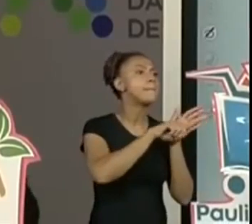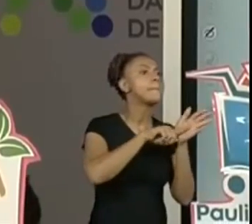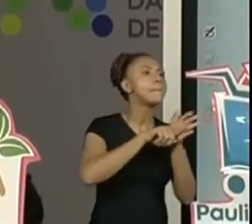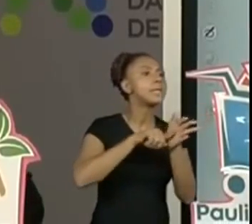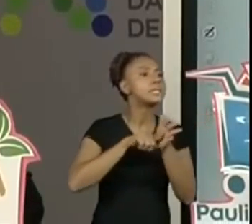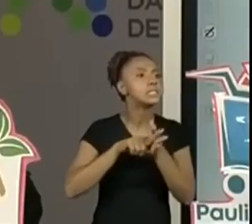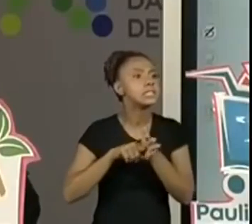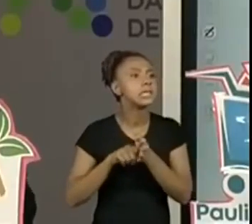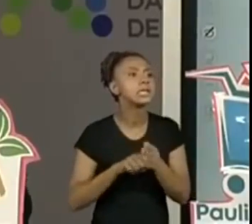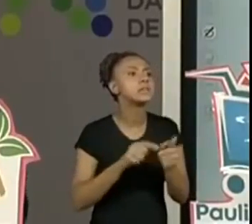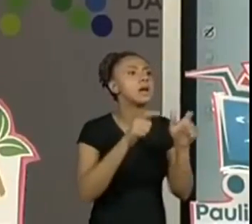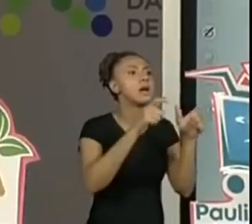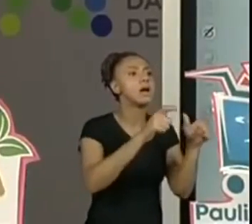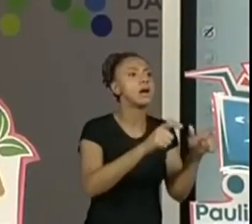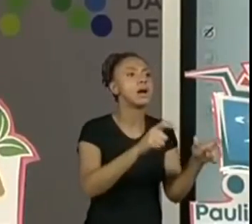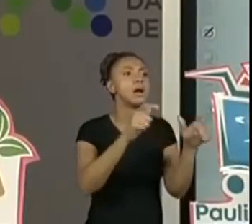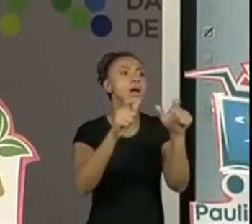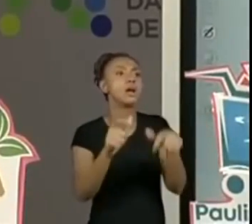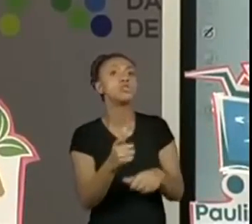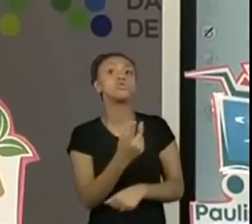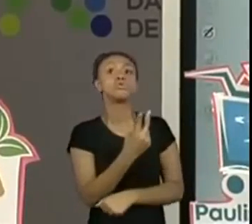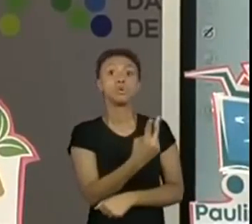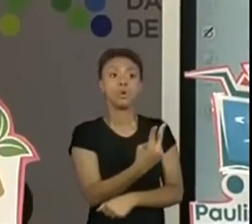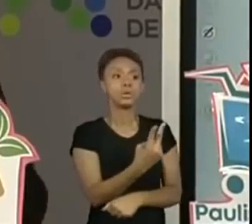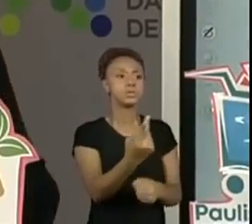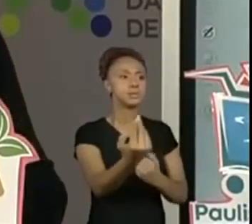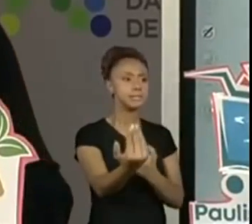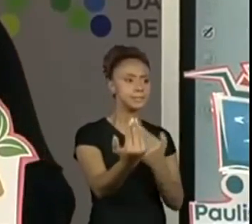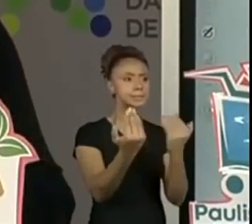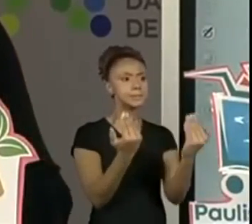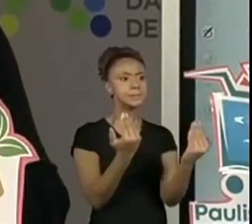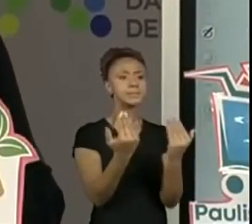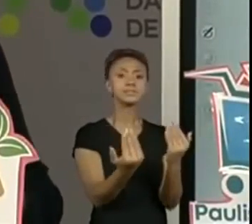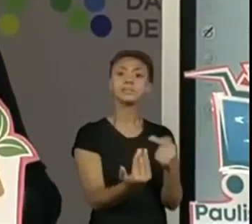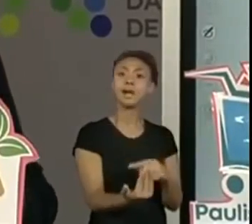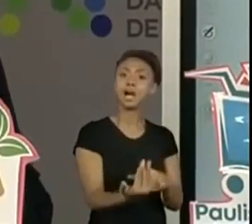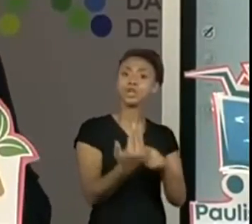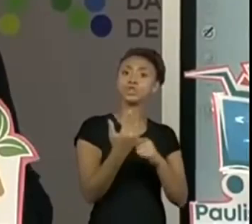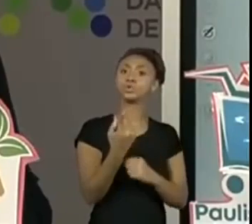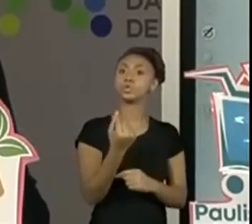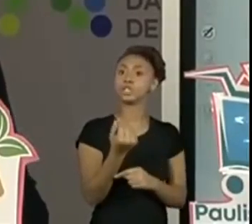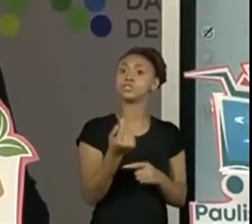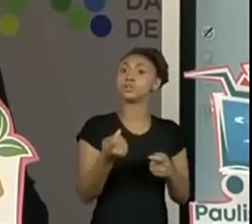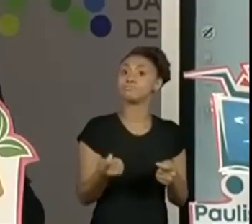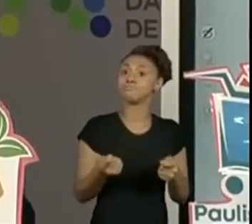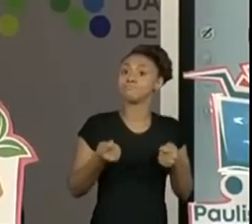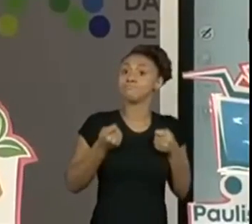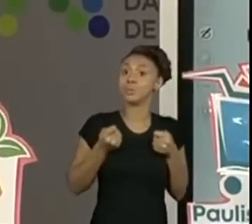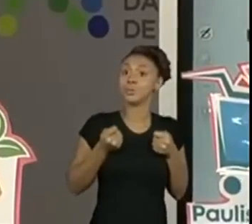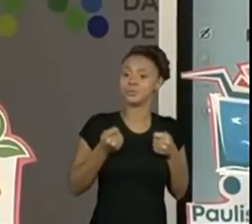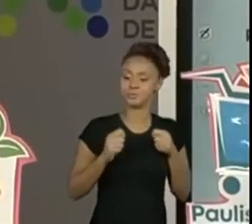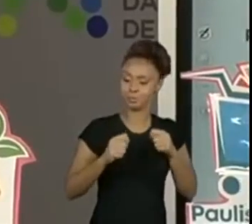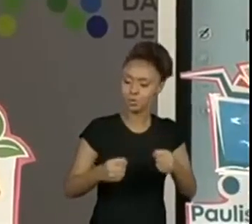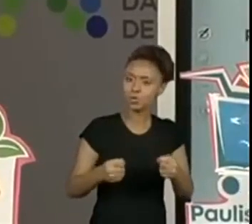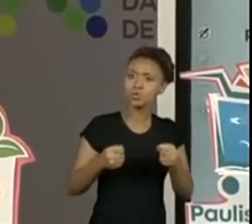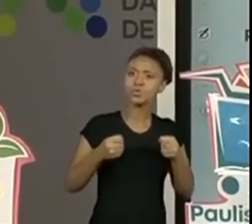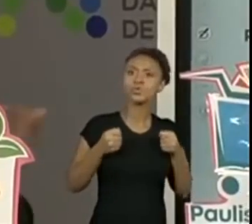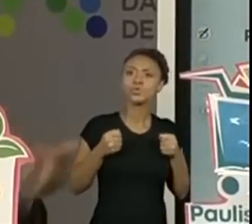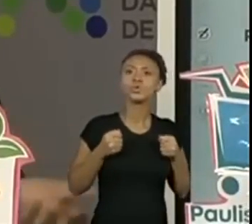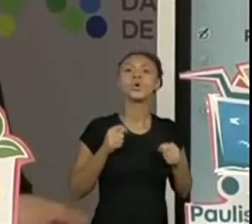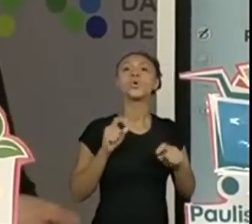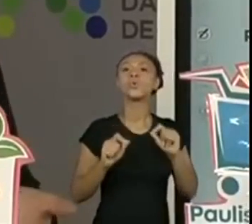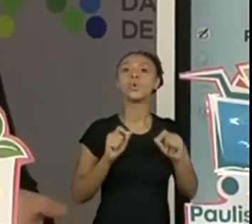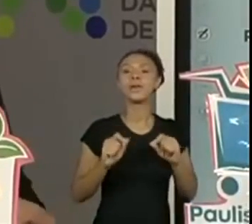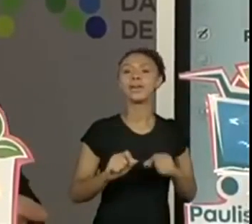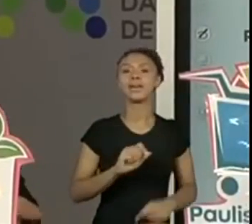dois estabelecimentos, a fim de que possamos aí economizar um pouco do nosso dinheiro para que possamos